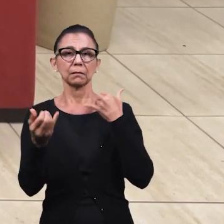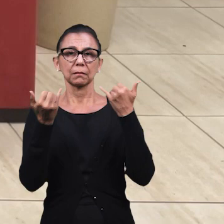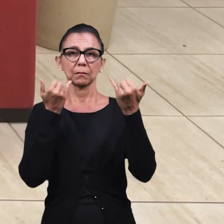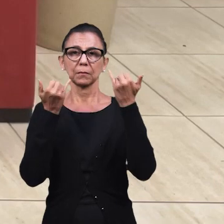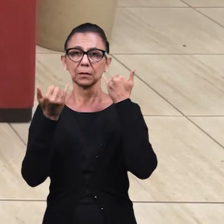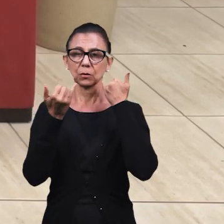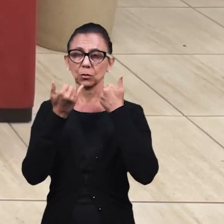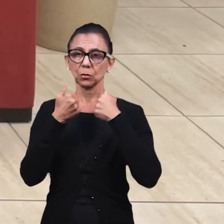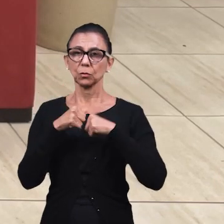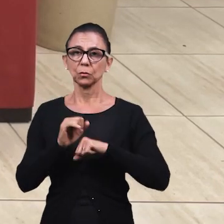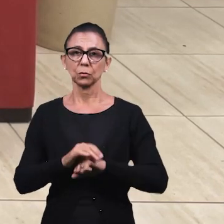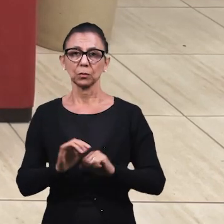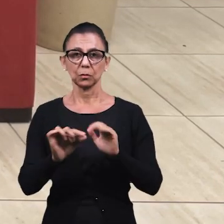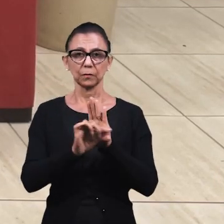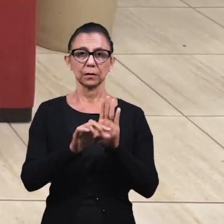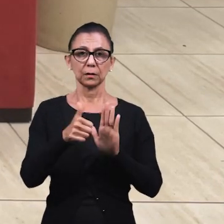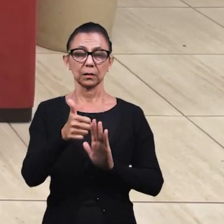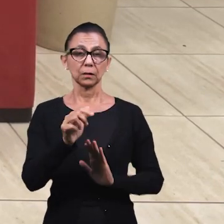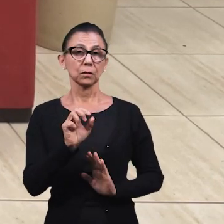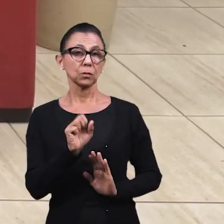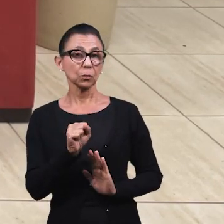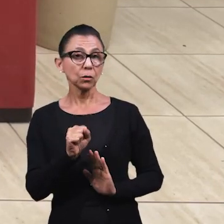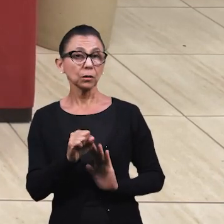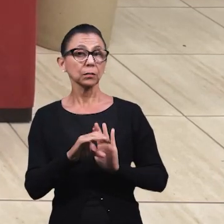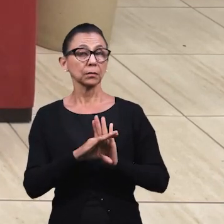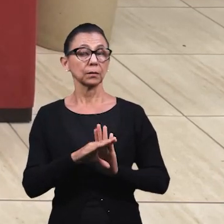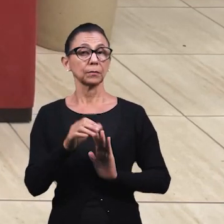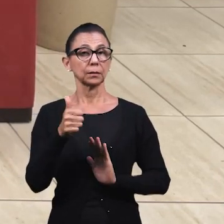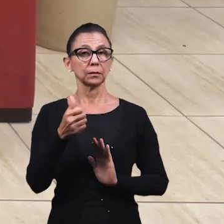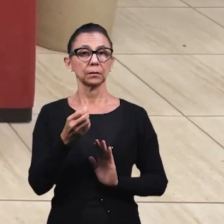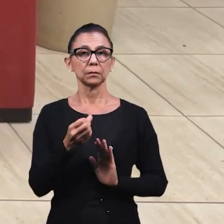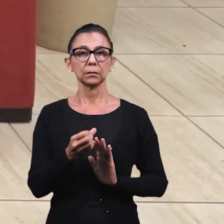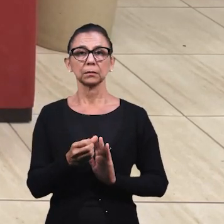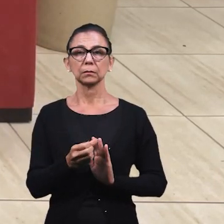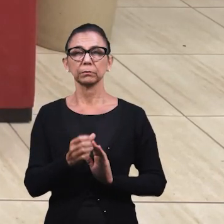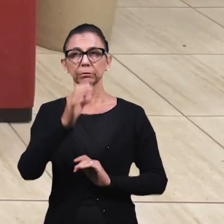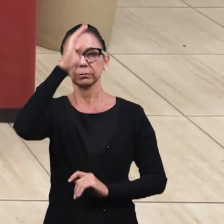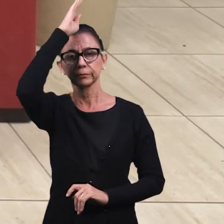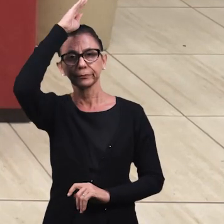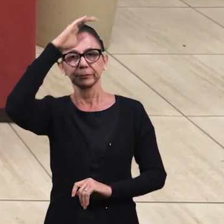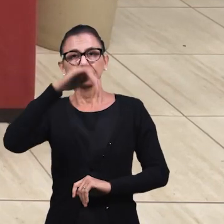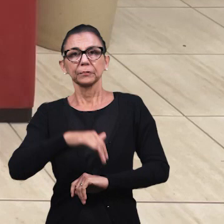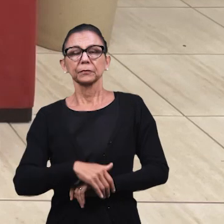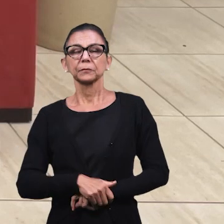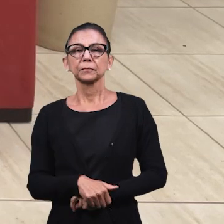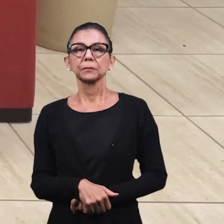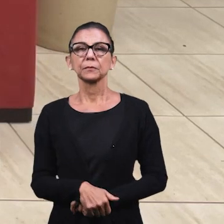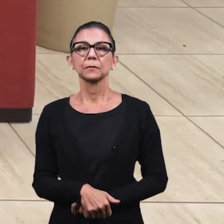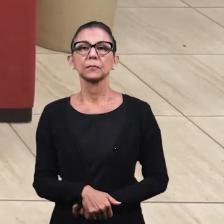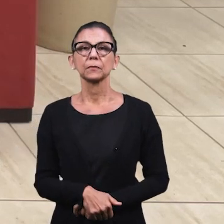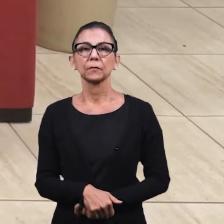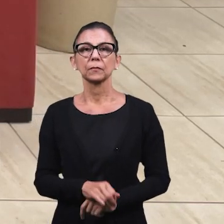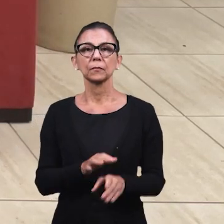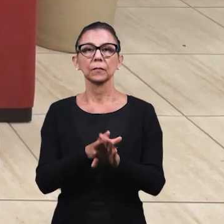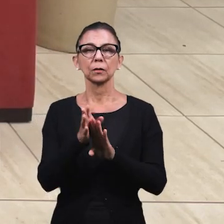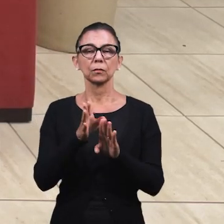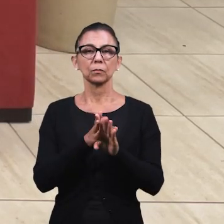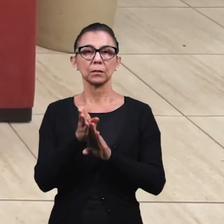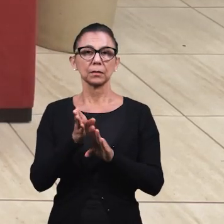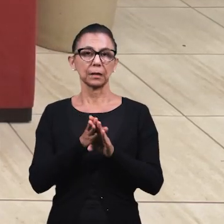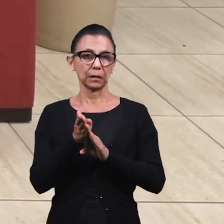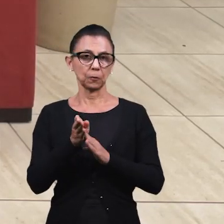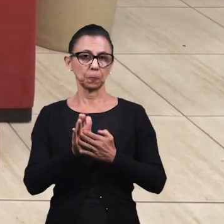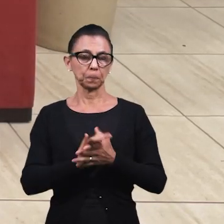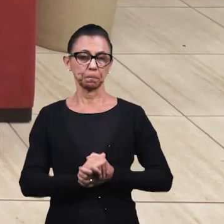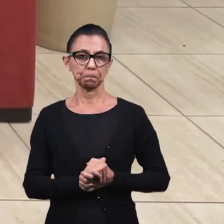algumas informações, o versículo 18 do capítulo 16 de Romanos, ele nos traz uma advertência